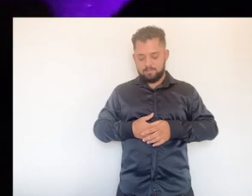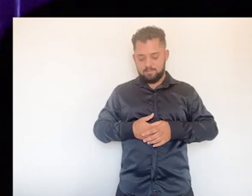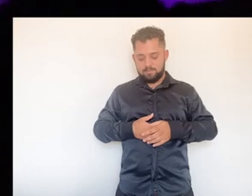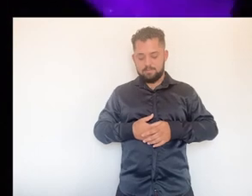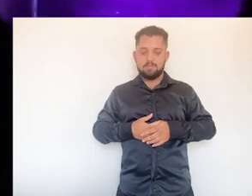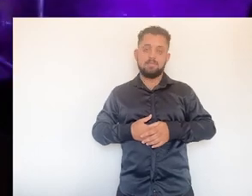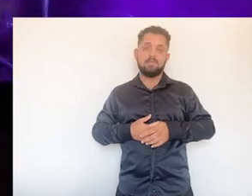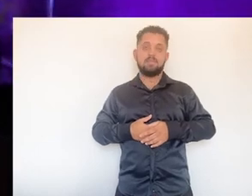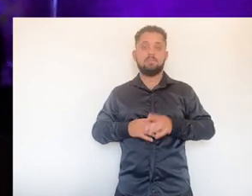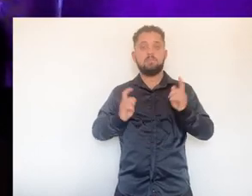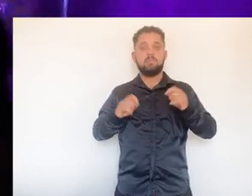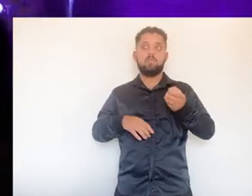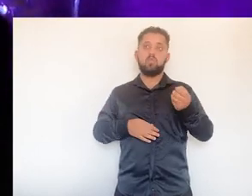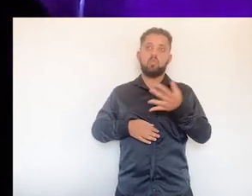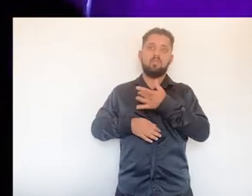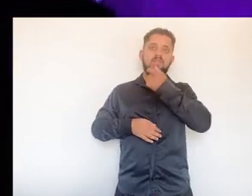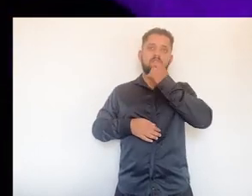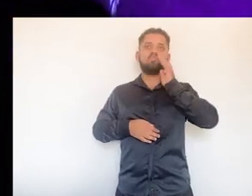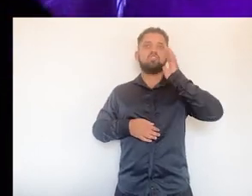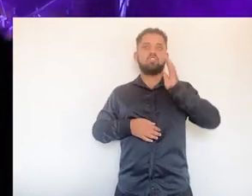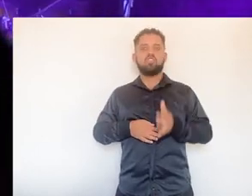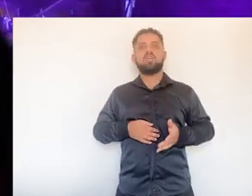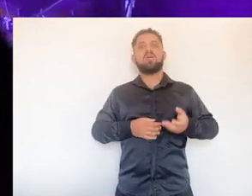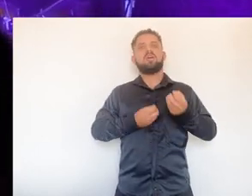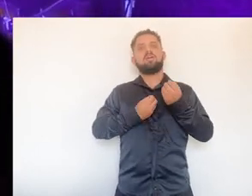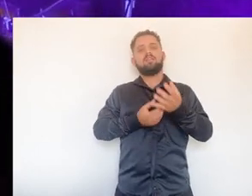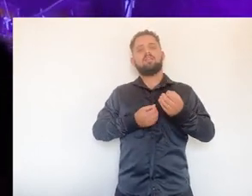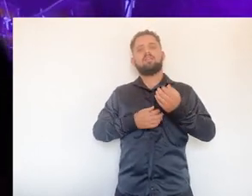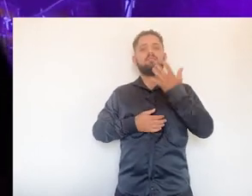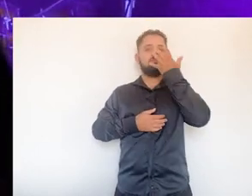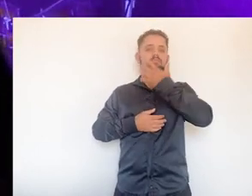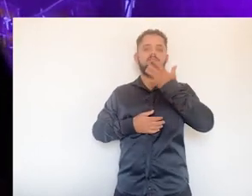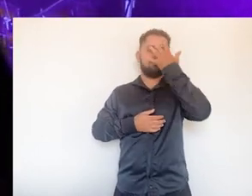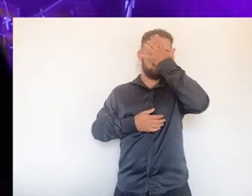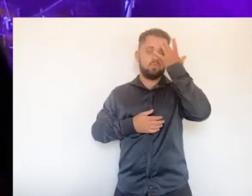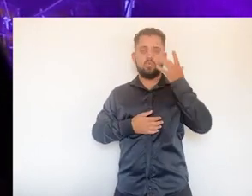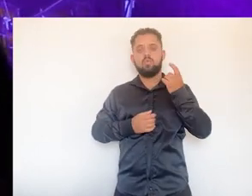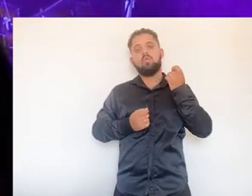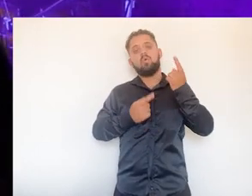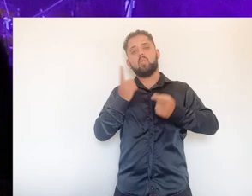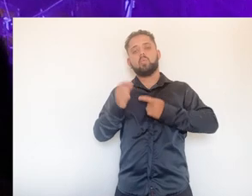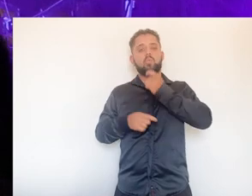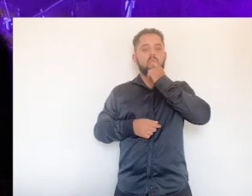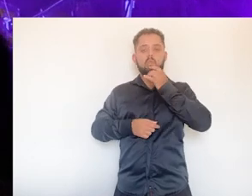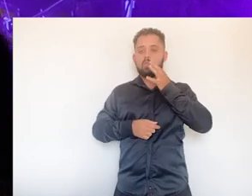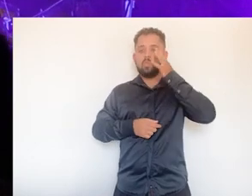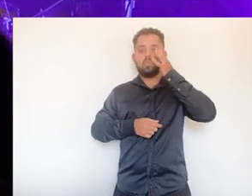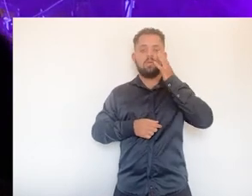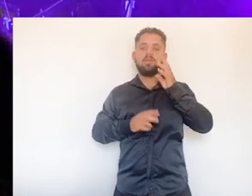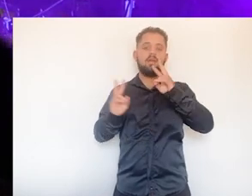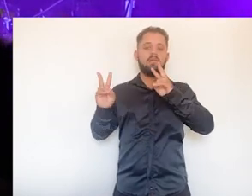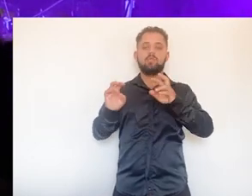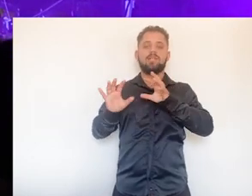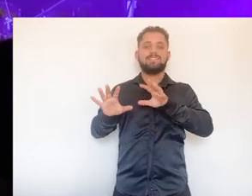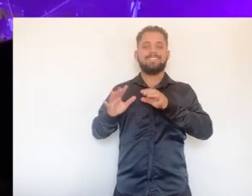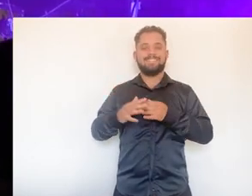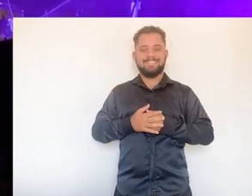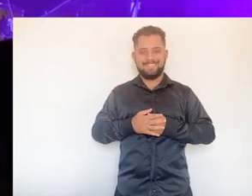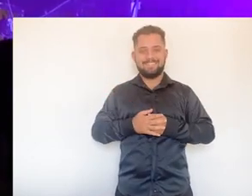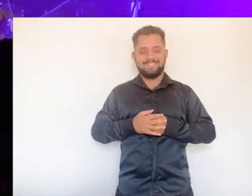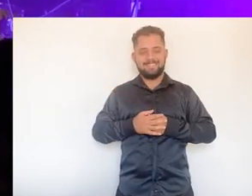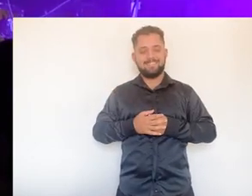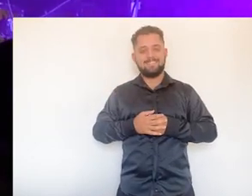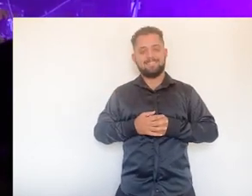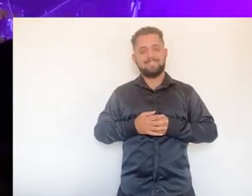Aliás, pode não ser tão nova assim, porque eu toquei da última vez aqui e algumas pessoas estavam, mas vai ser nova para outras e é sobre isso.